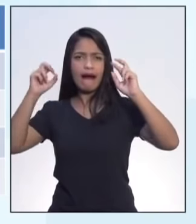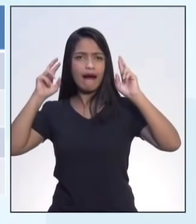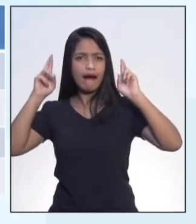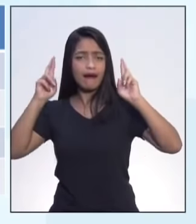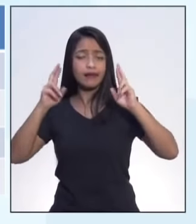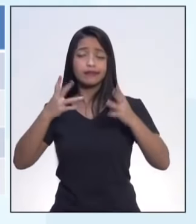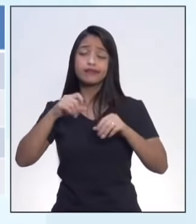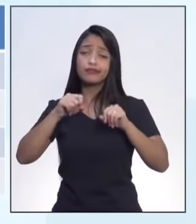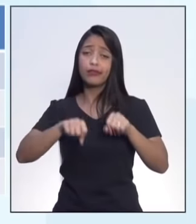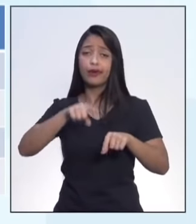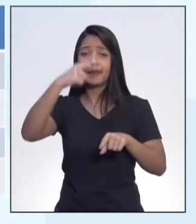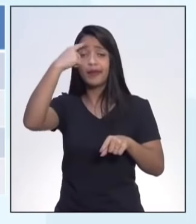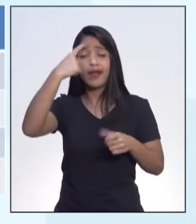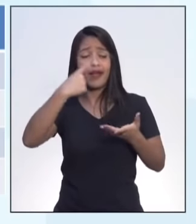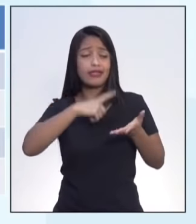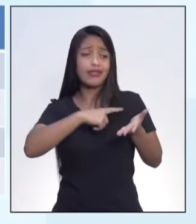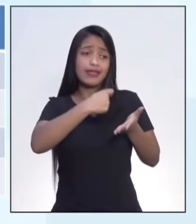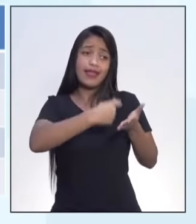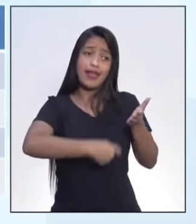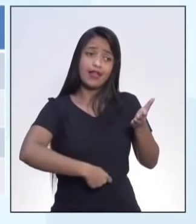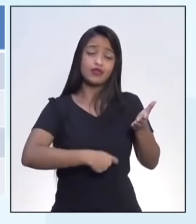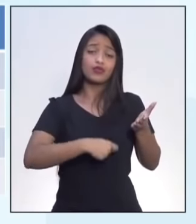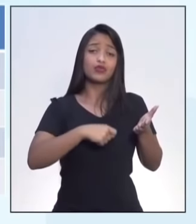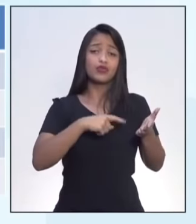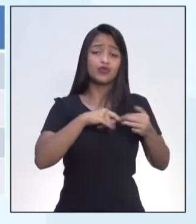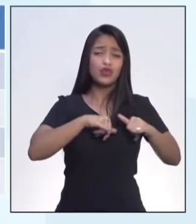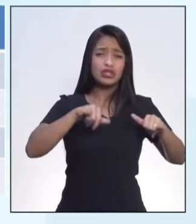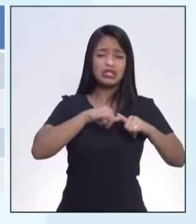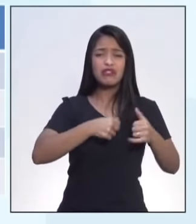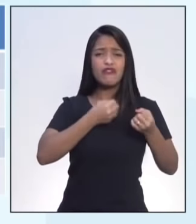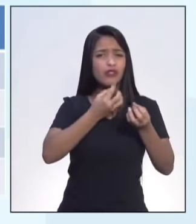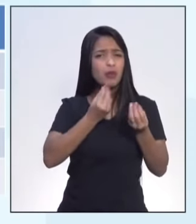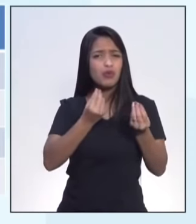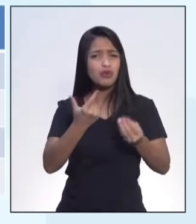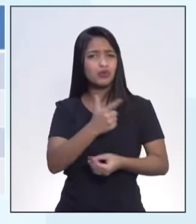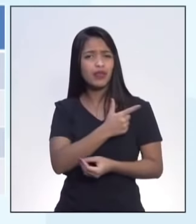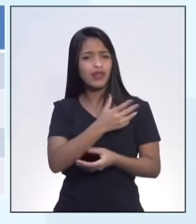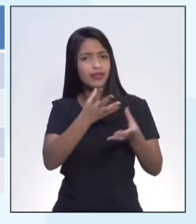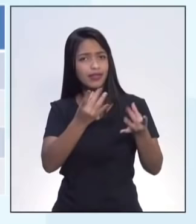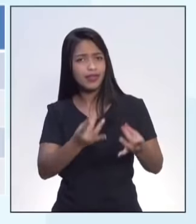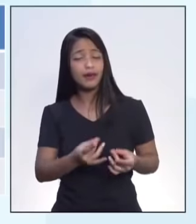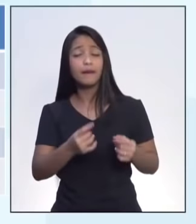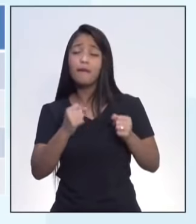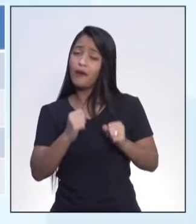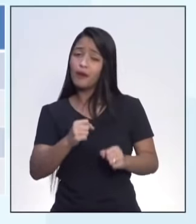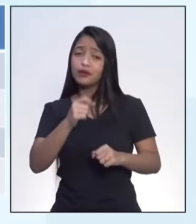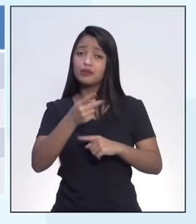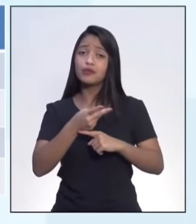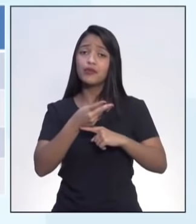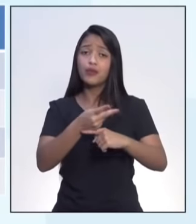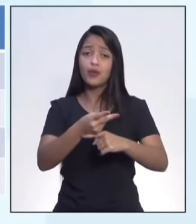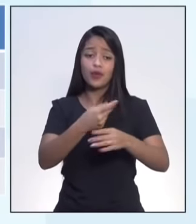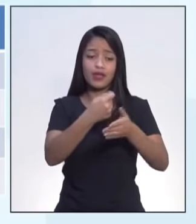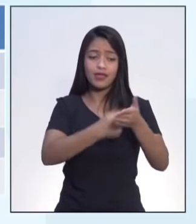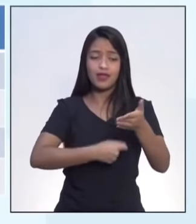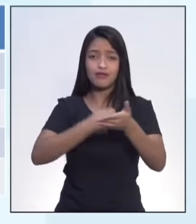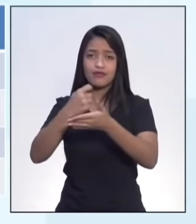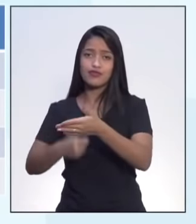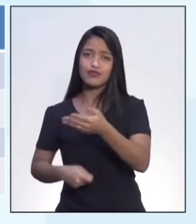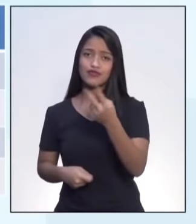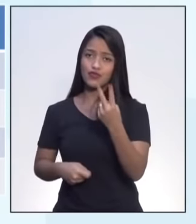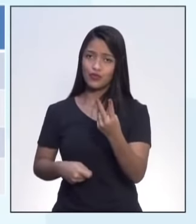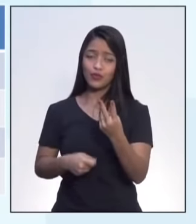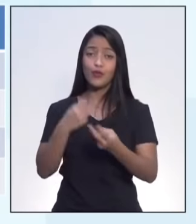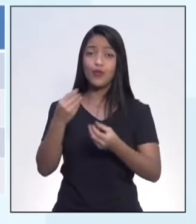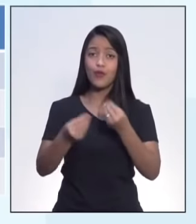várias informações. Pode acontecer também. Então, vocês vão tentar lembrar se tem essa informação, se foi caracterizada de alguma forma, e colocar